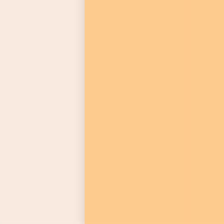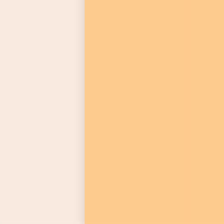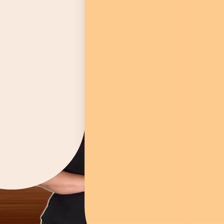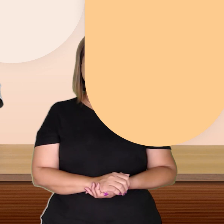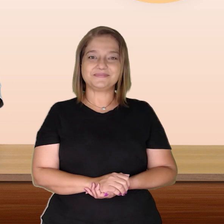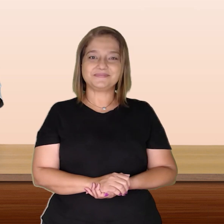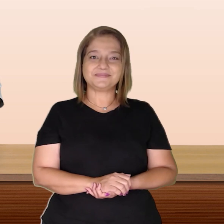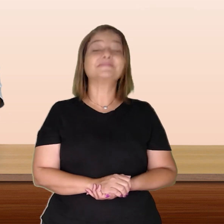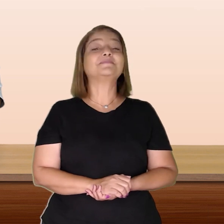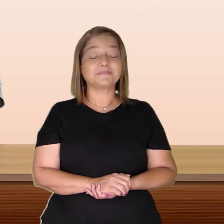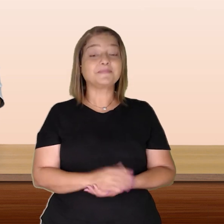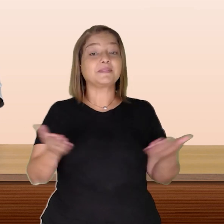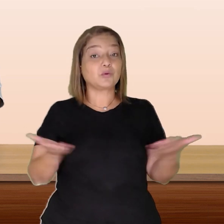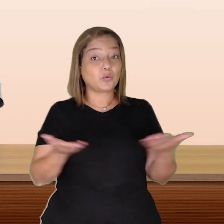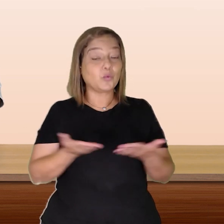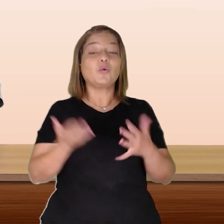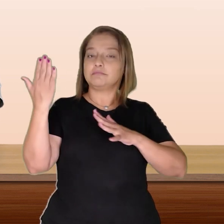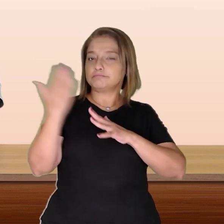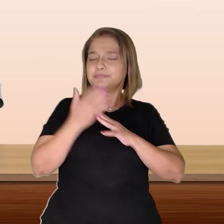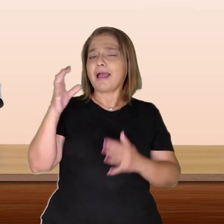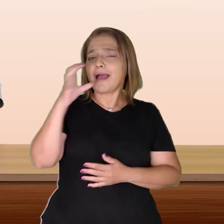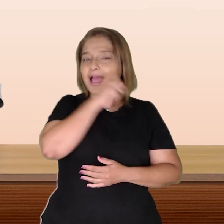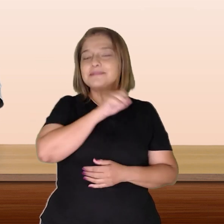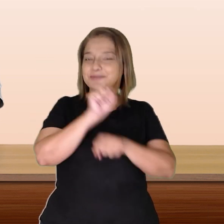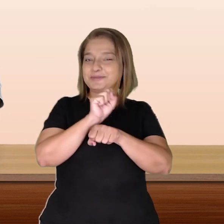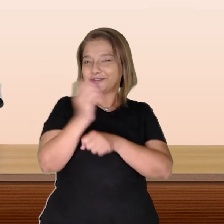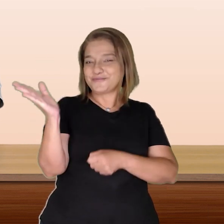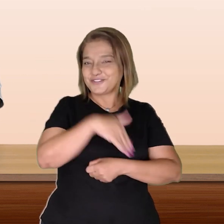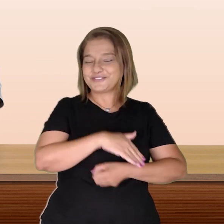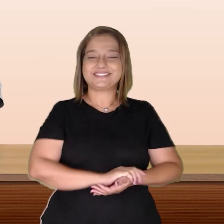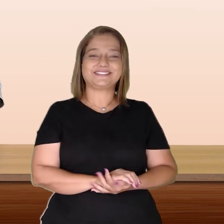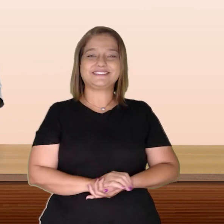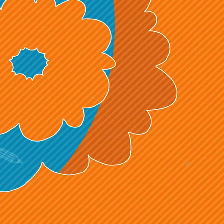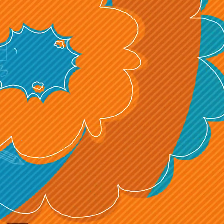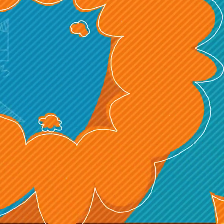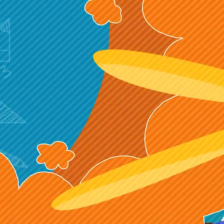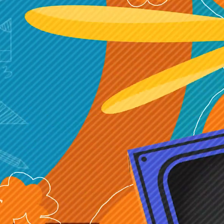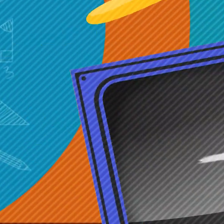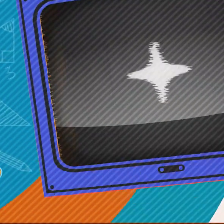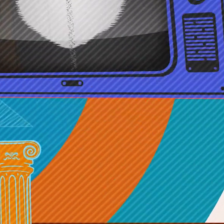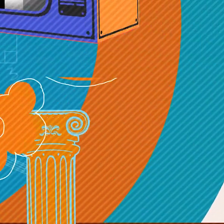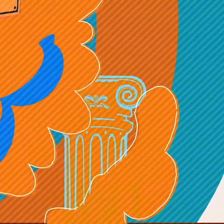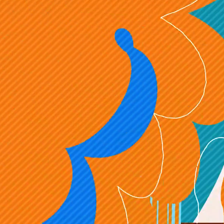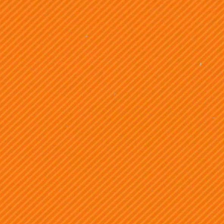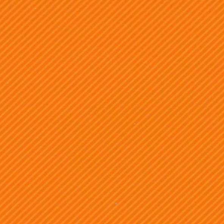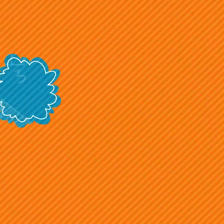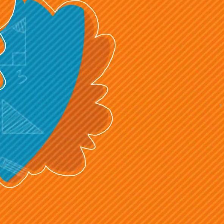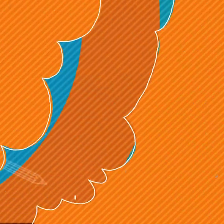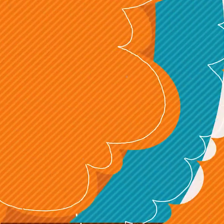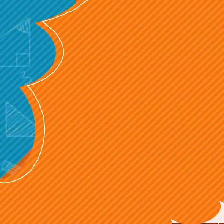mais! Agora, vamos para um breve intervalo, mas já voltamos.